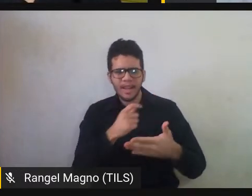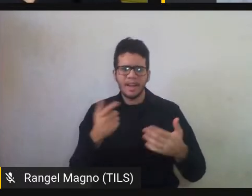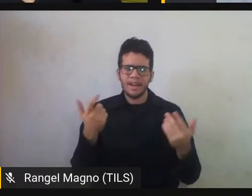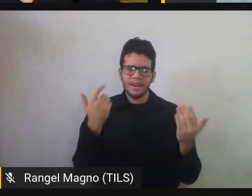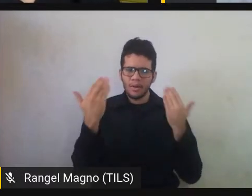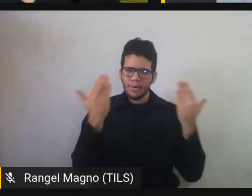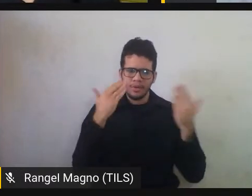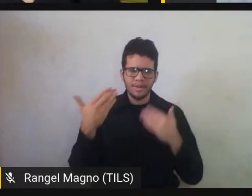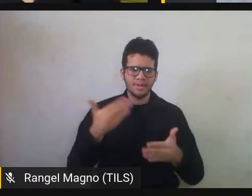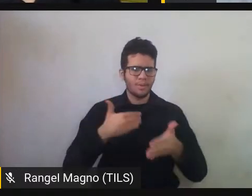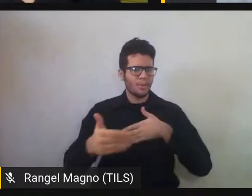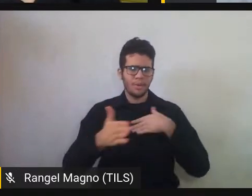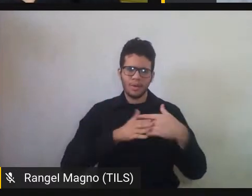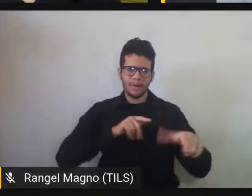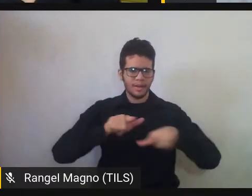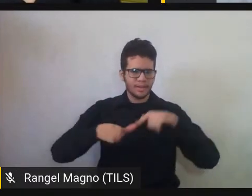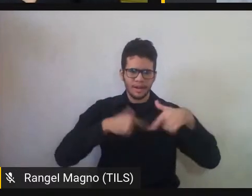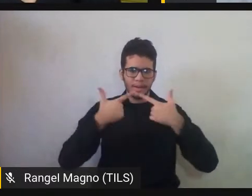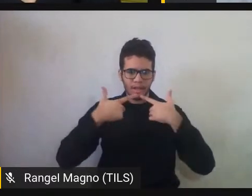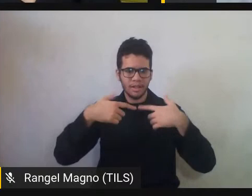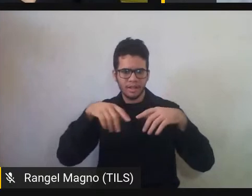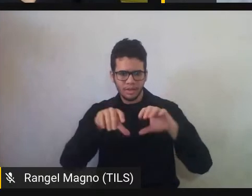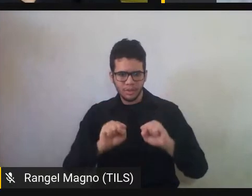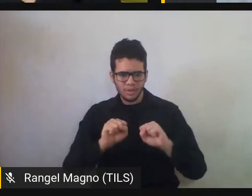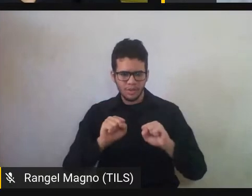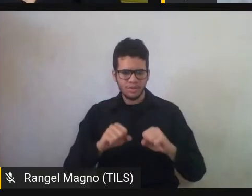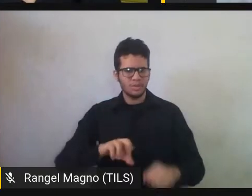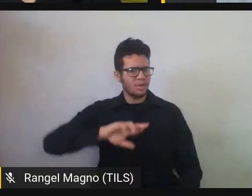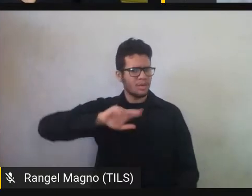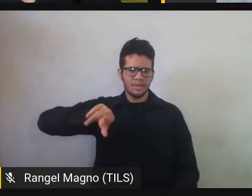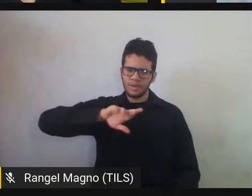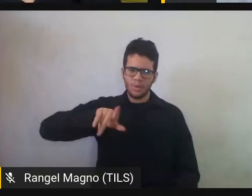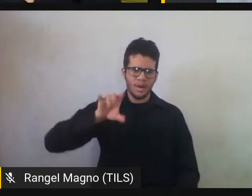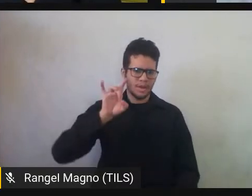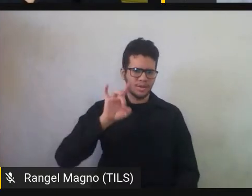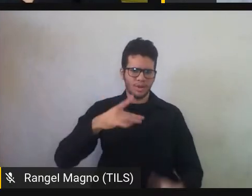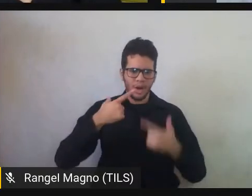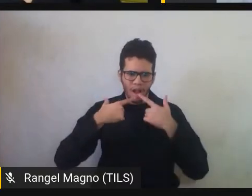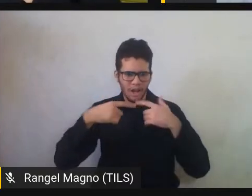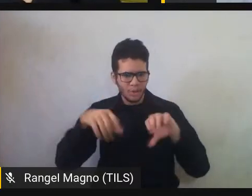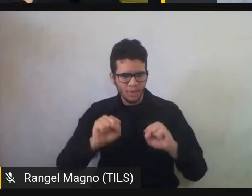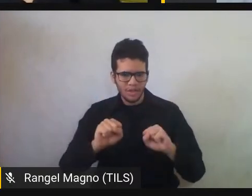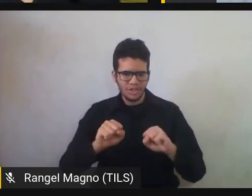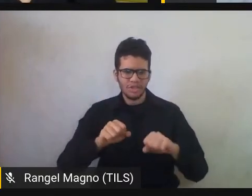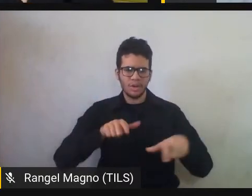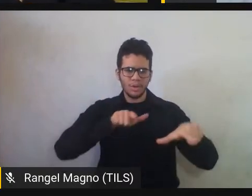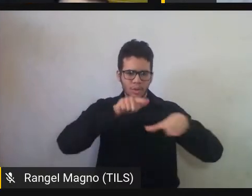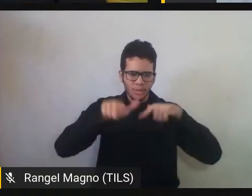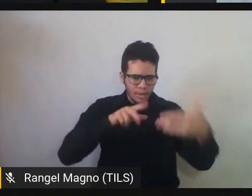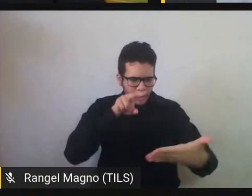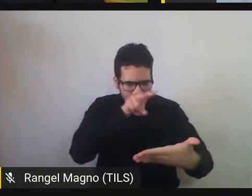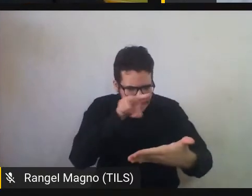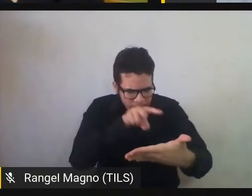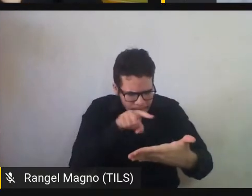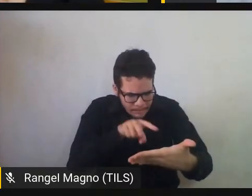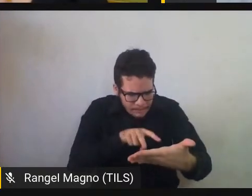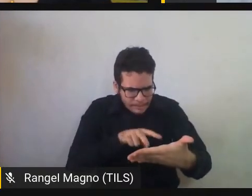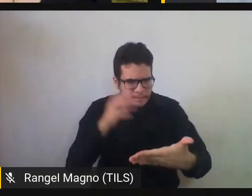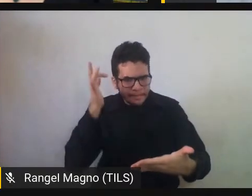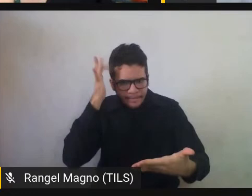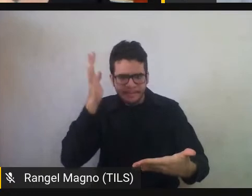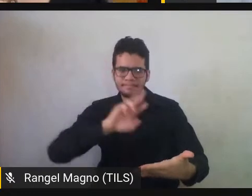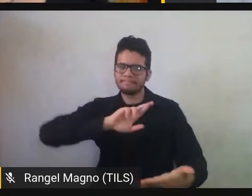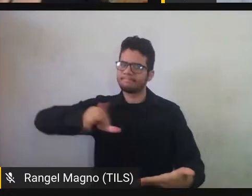na linguística e eu não acredito que seja só na linguística qualquer campo de pesquisa ele ele não é simples ele não é fácil não é